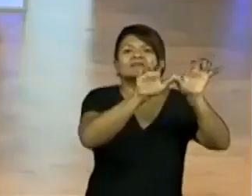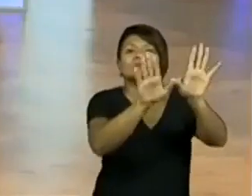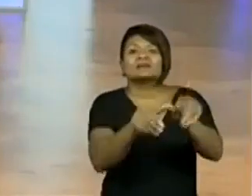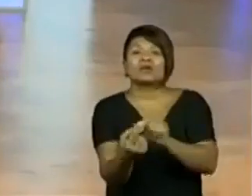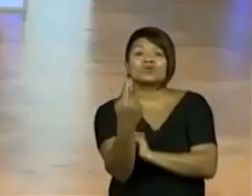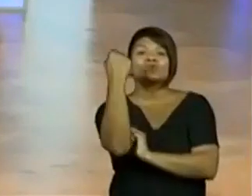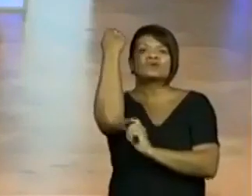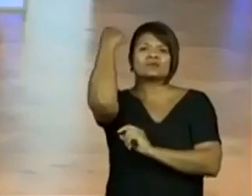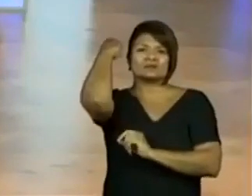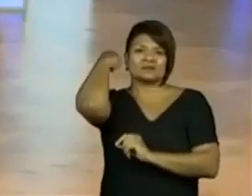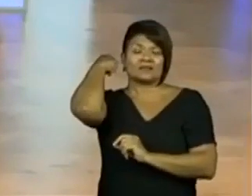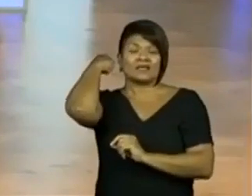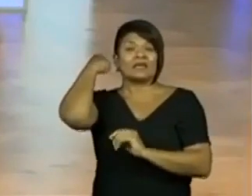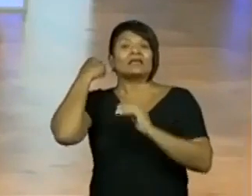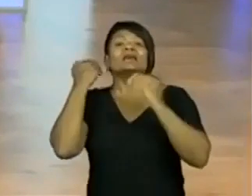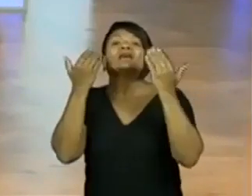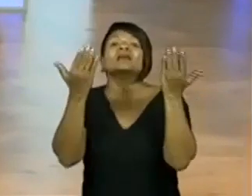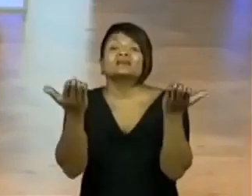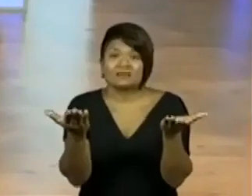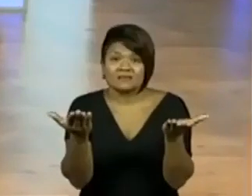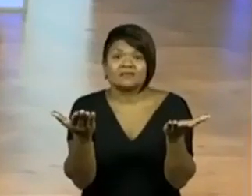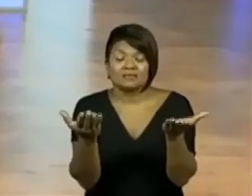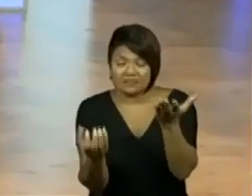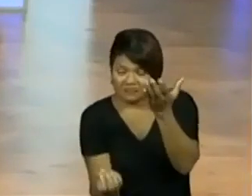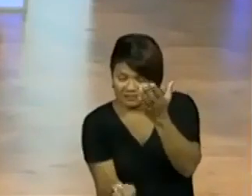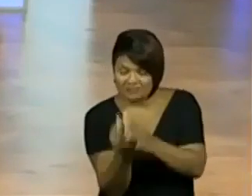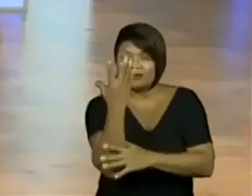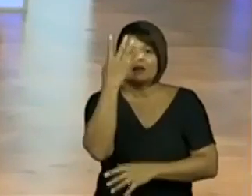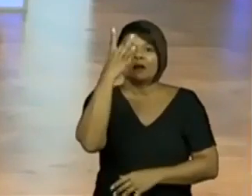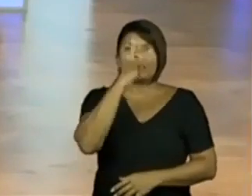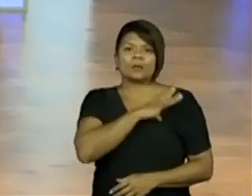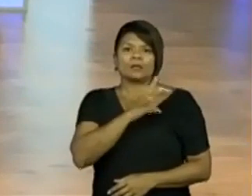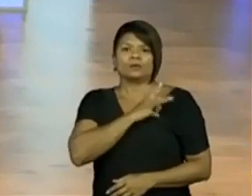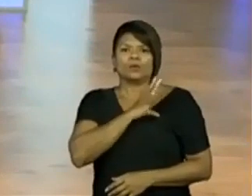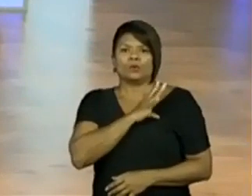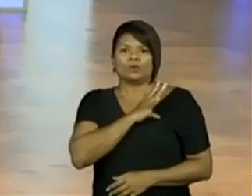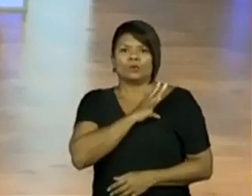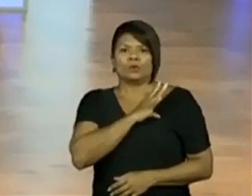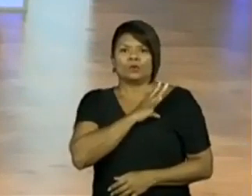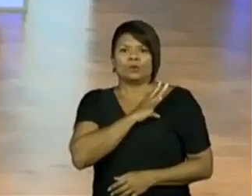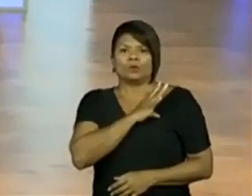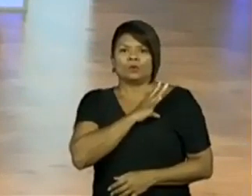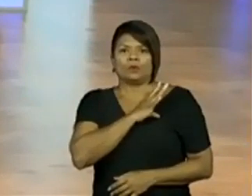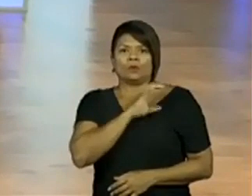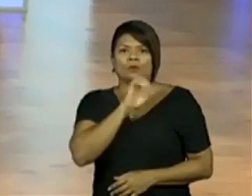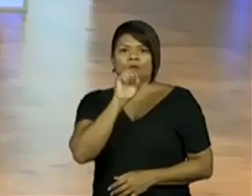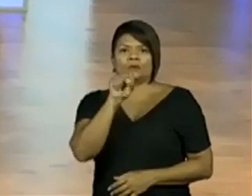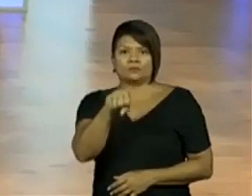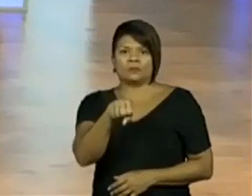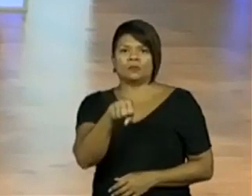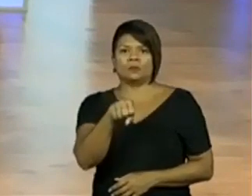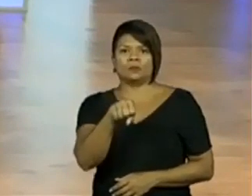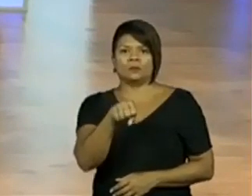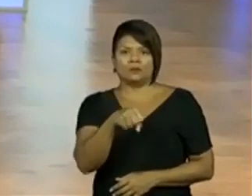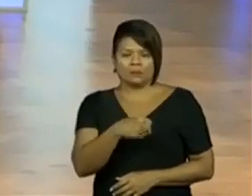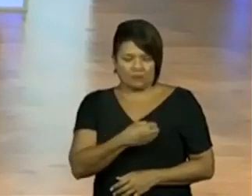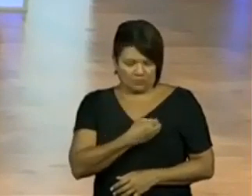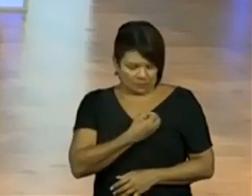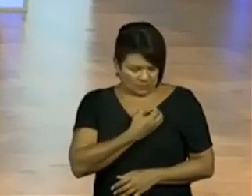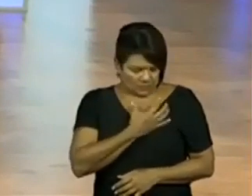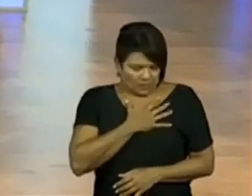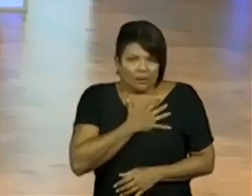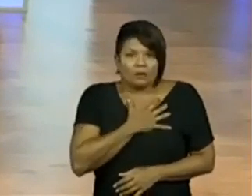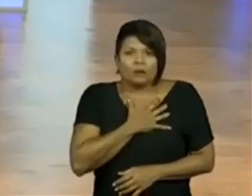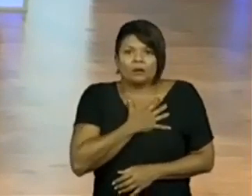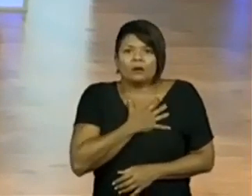E assim nasceu o medo. Sim, assim nasceu o medo.